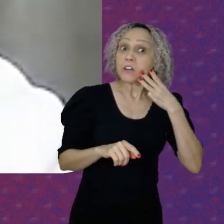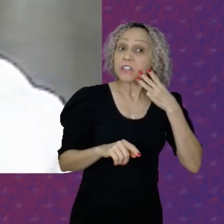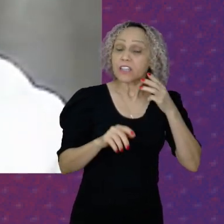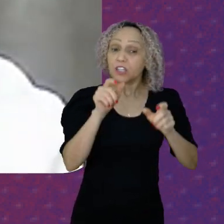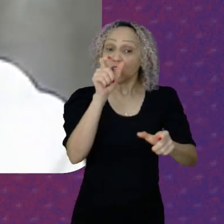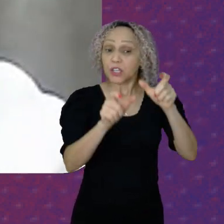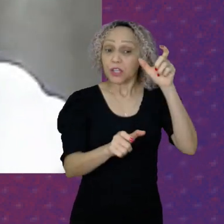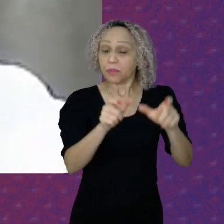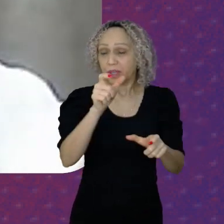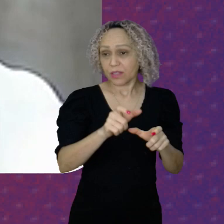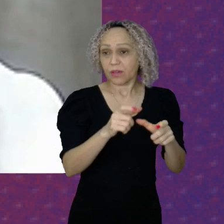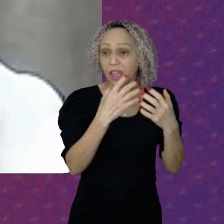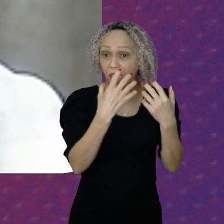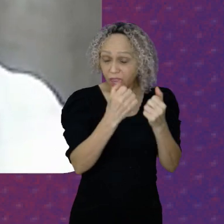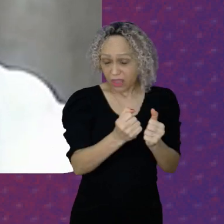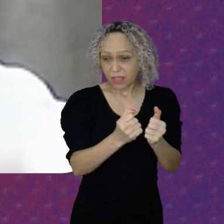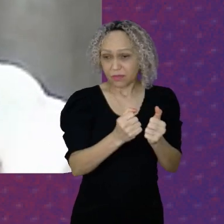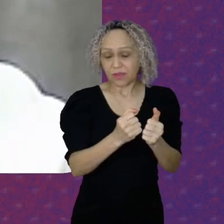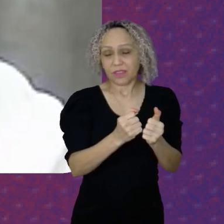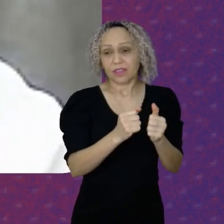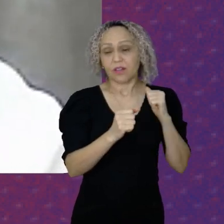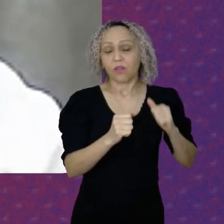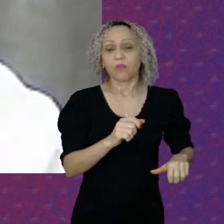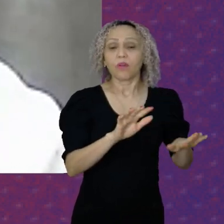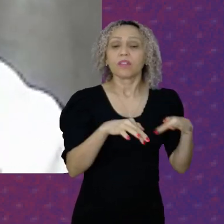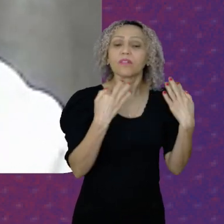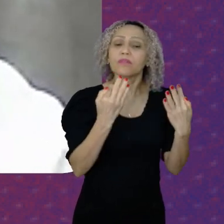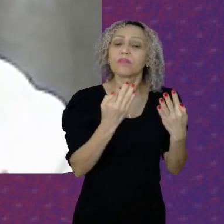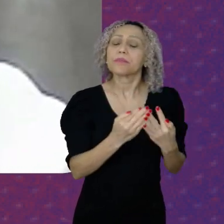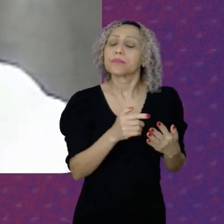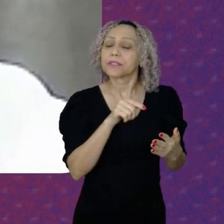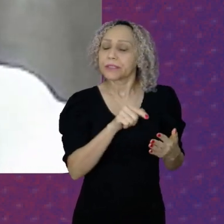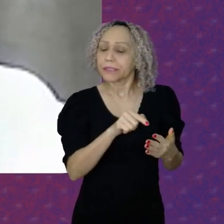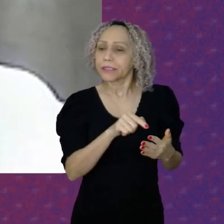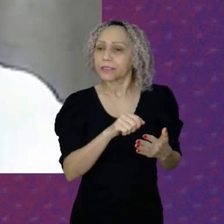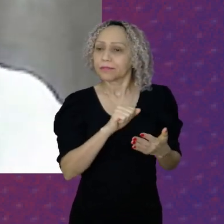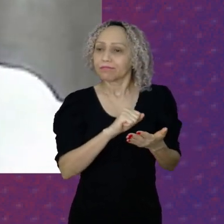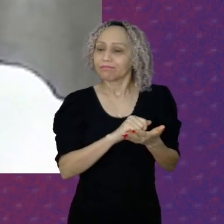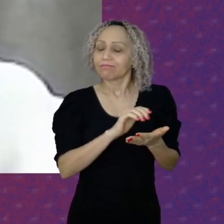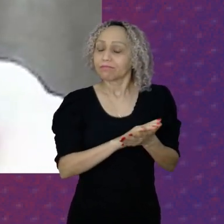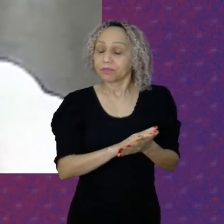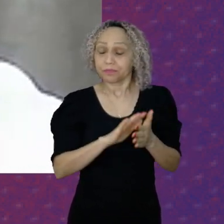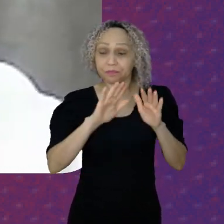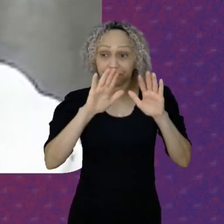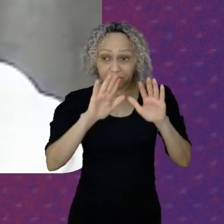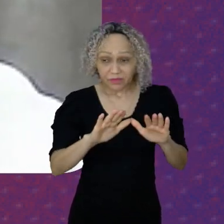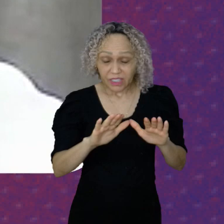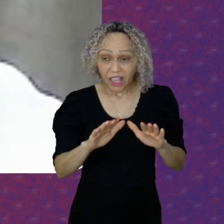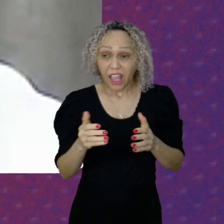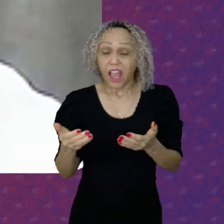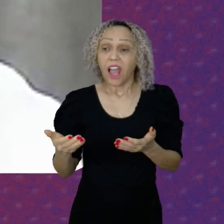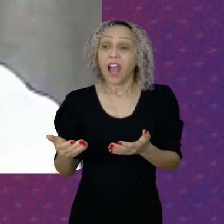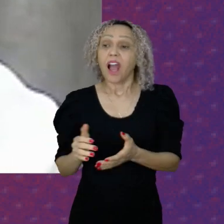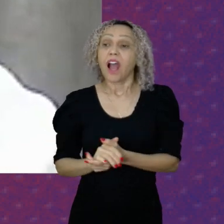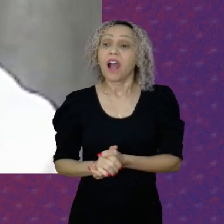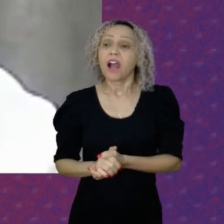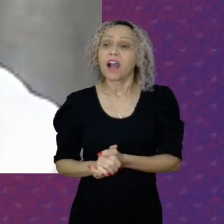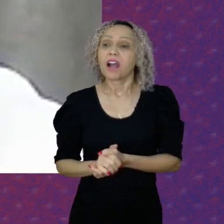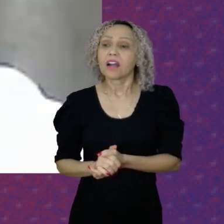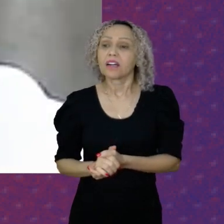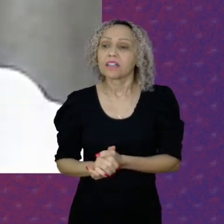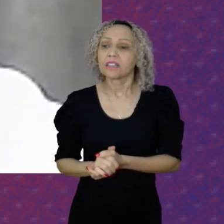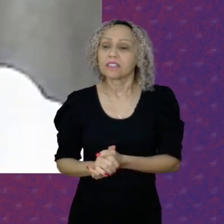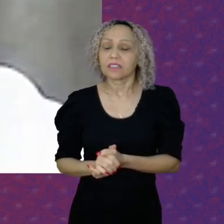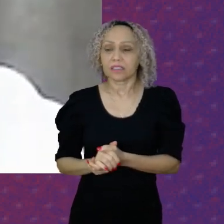quanto agora, depois de tudo isso, estavam registrados como recebendo Bolsa Família? Apenas